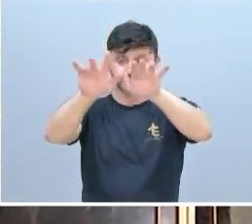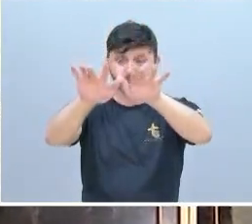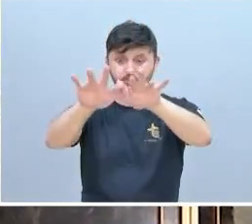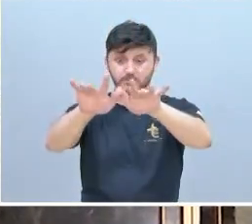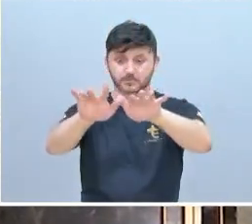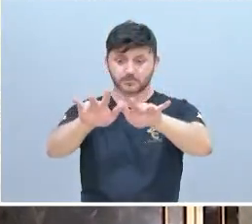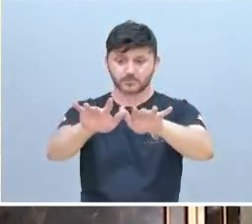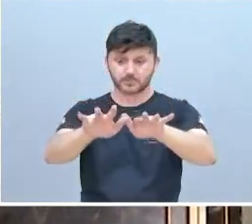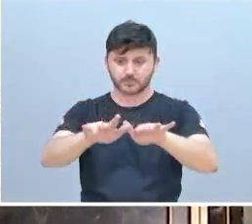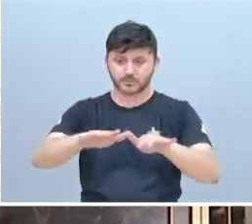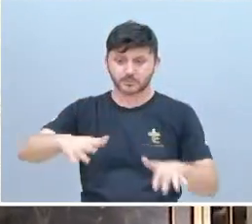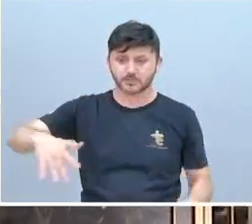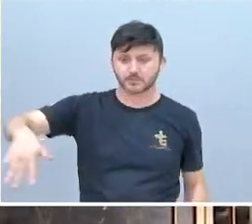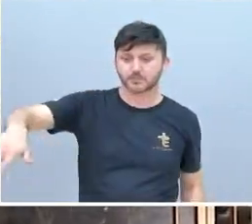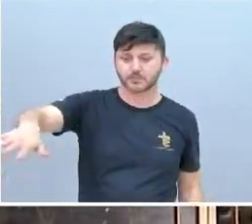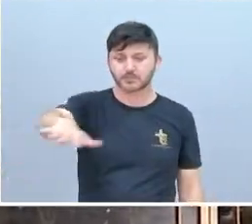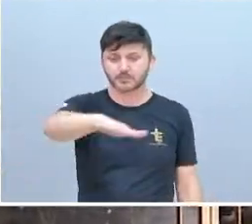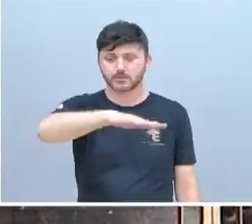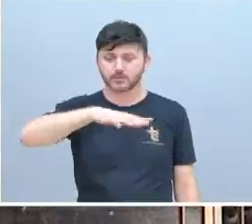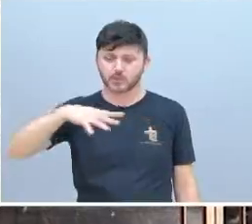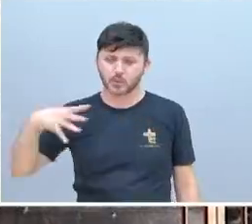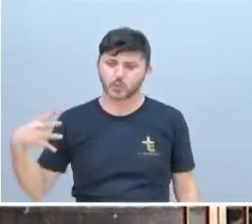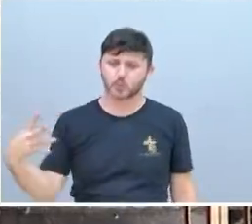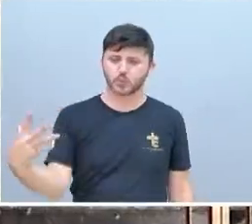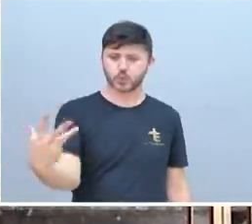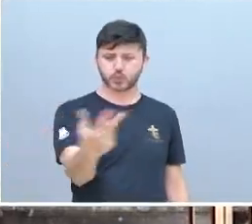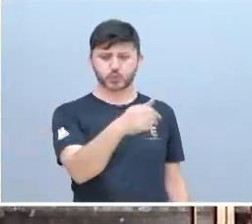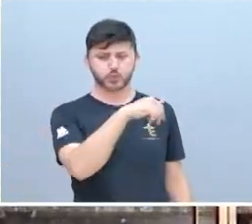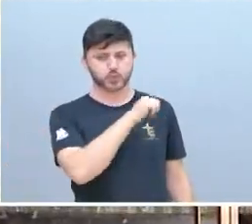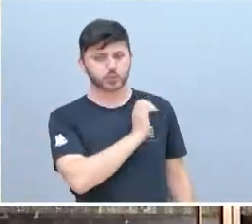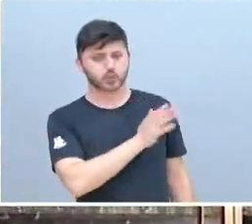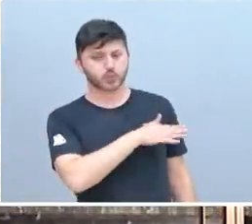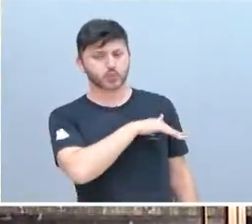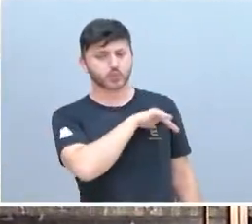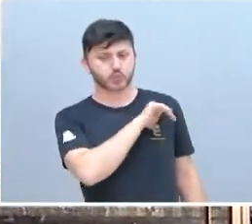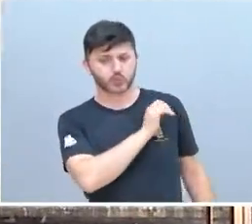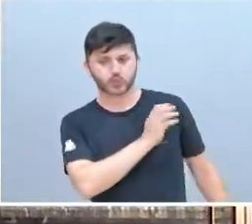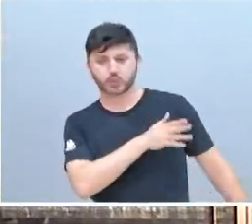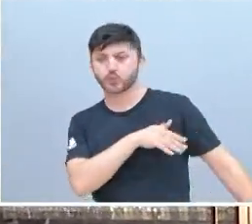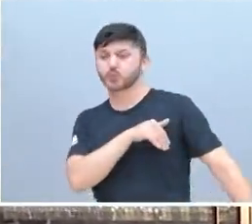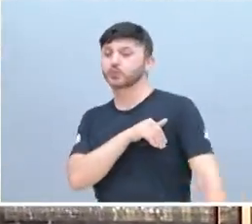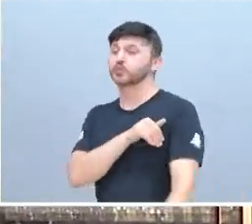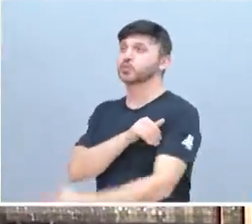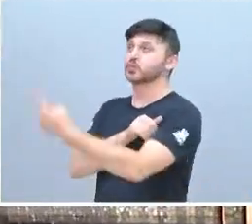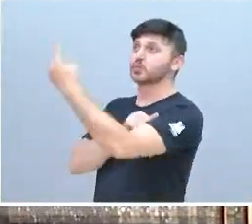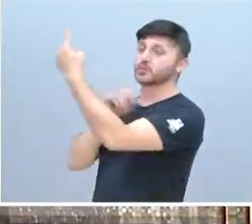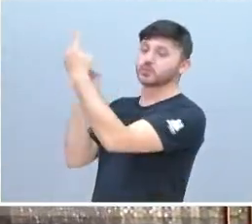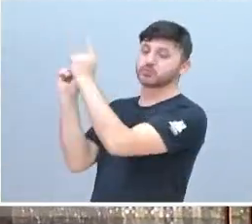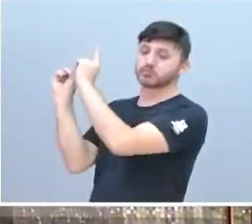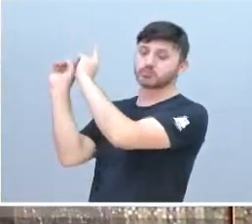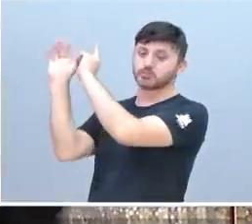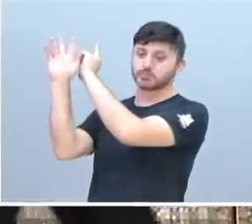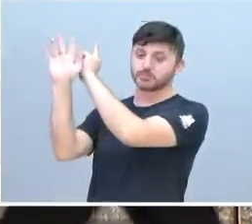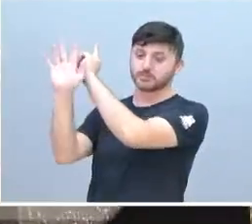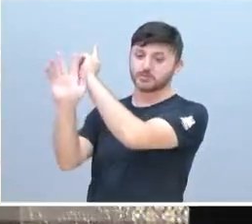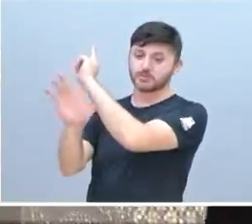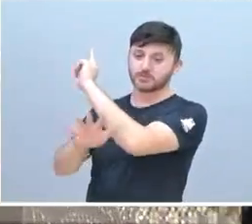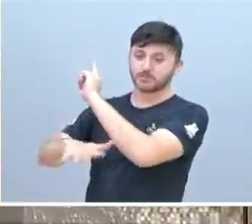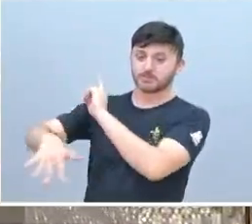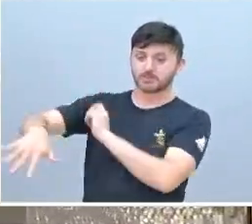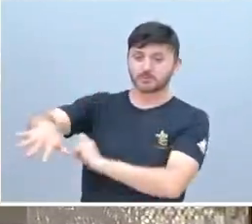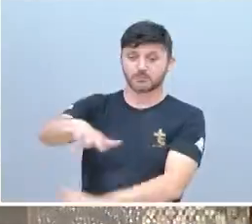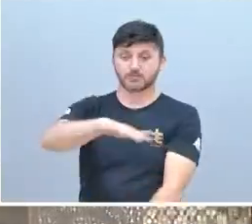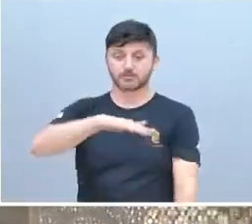derramar sobre os corações toda a graça do